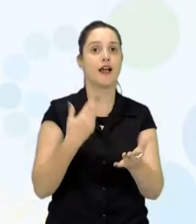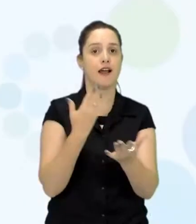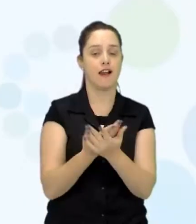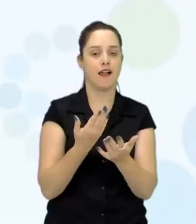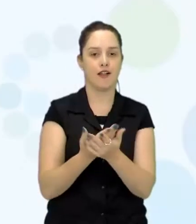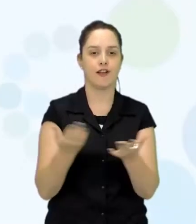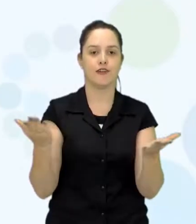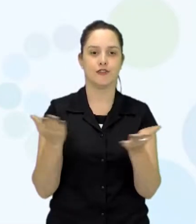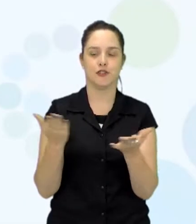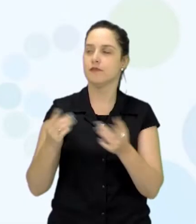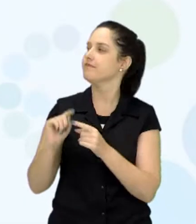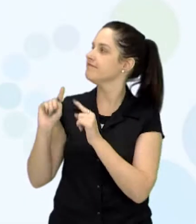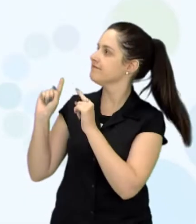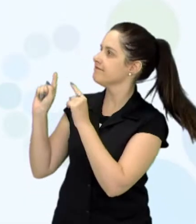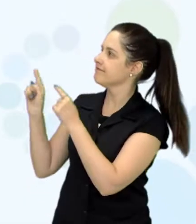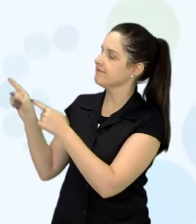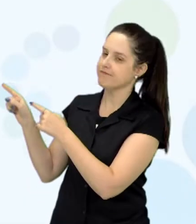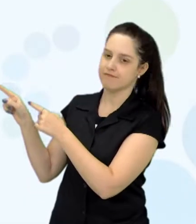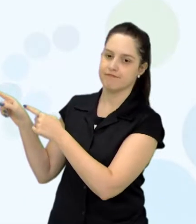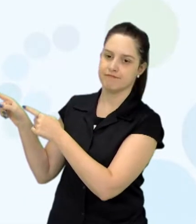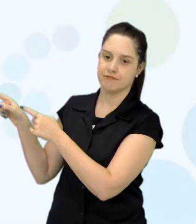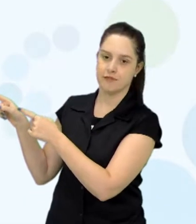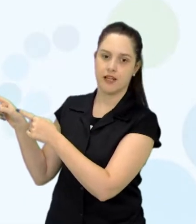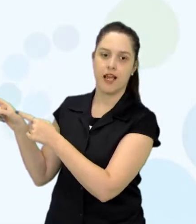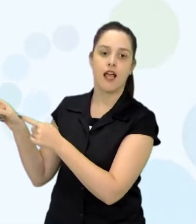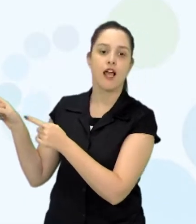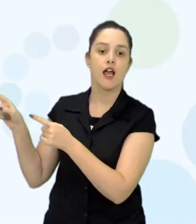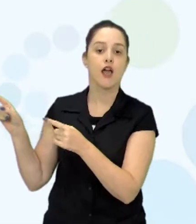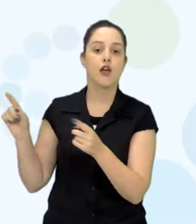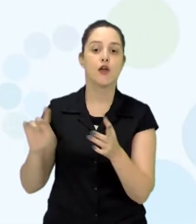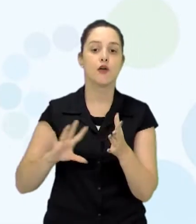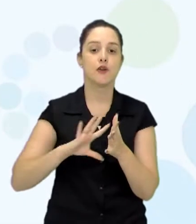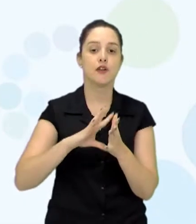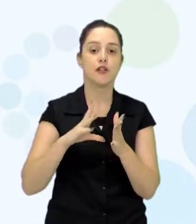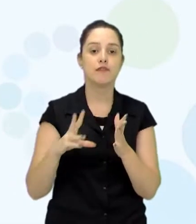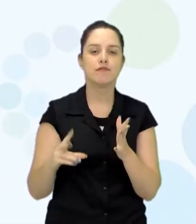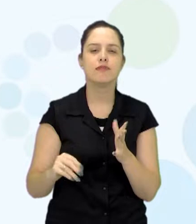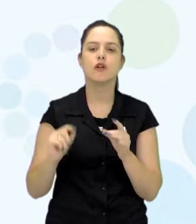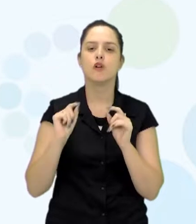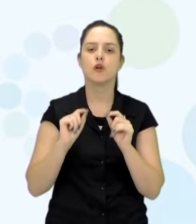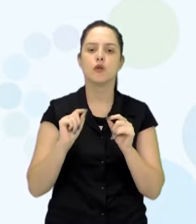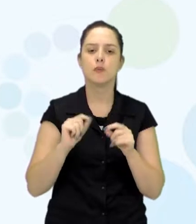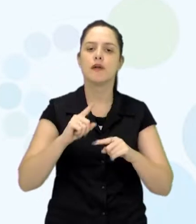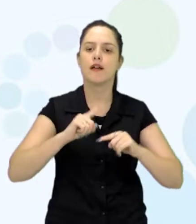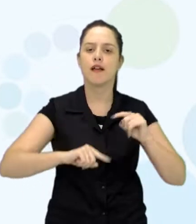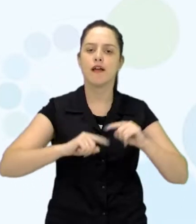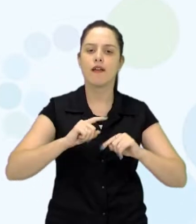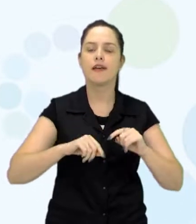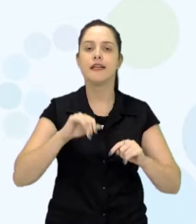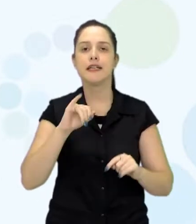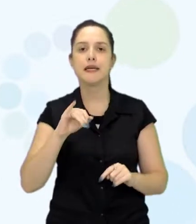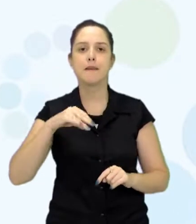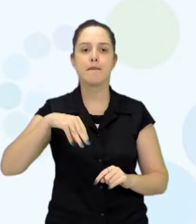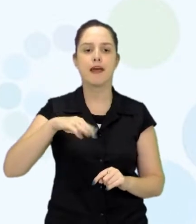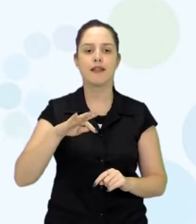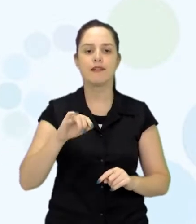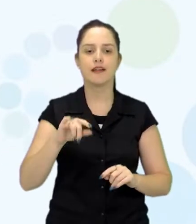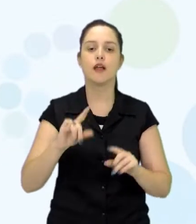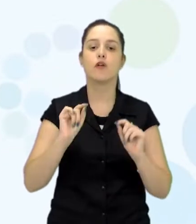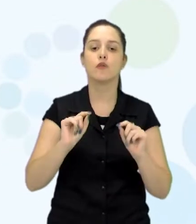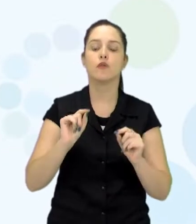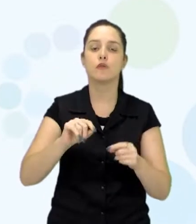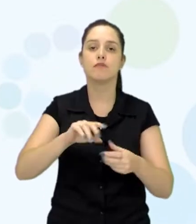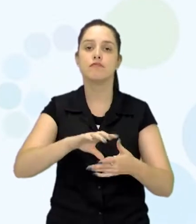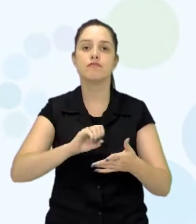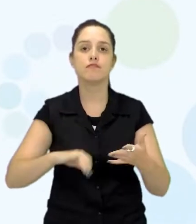Dá uma olhadinha na tela. O nosso componente, as narrativas históricas e sua produção material e imaterial, estamos na sistematização